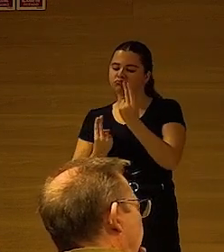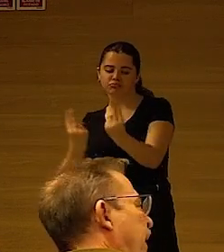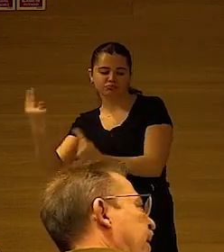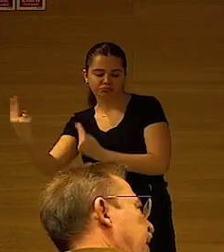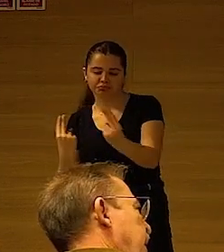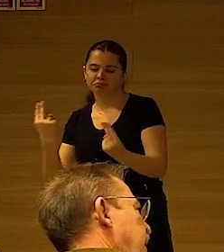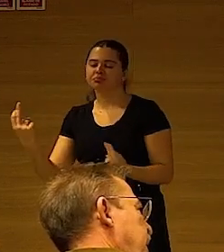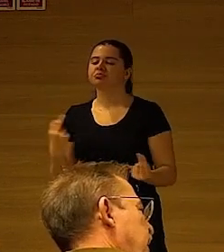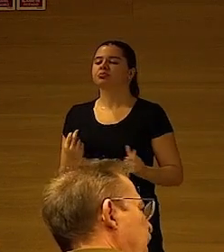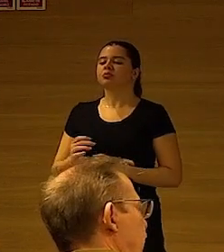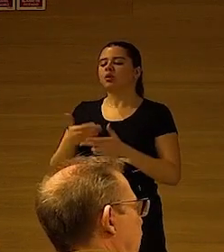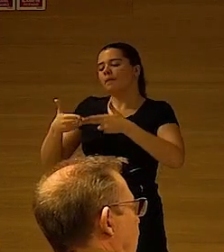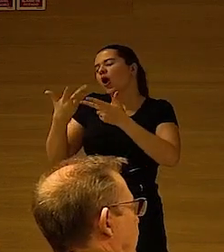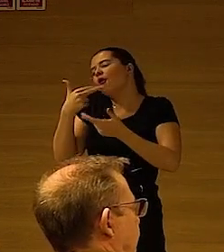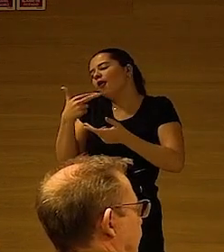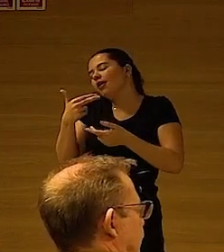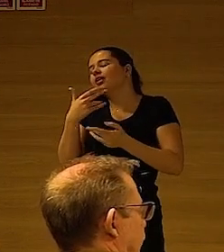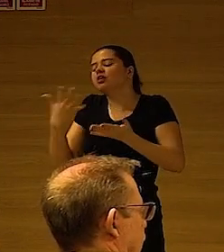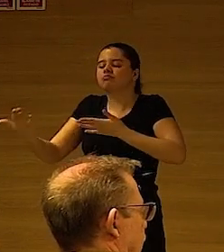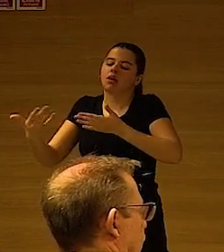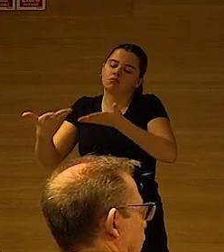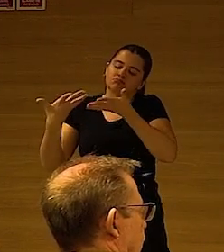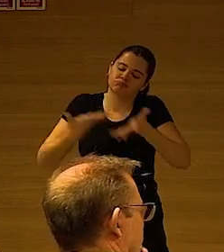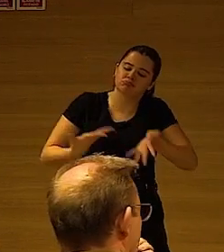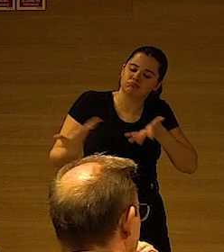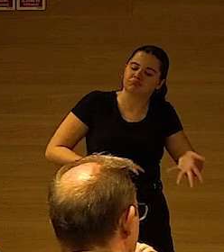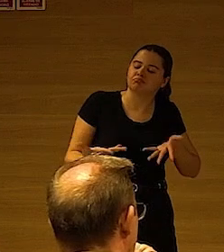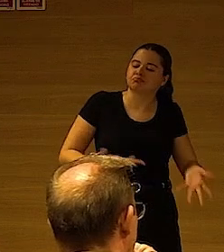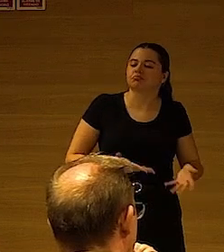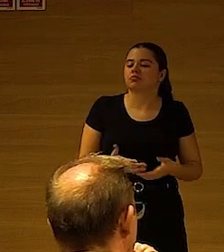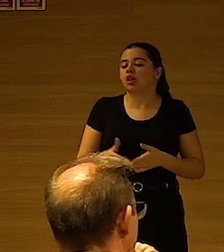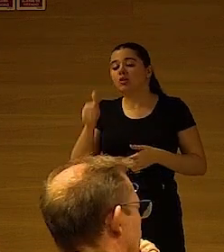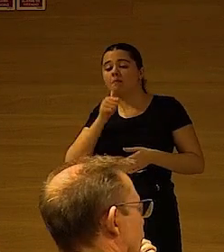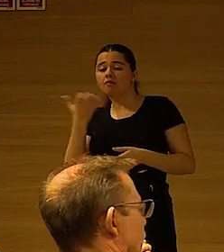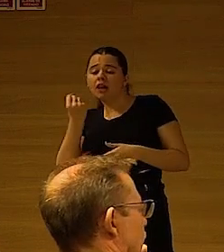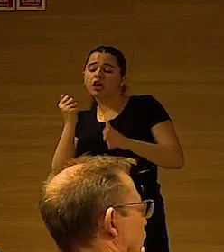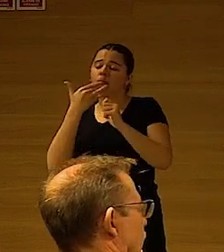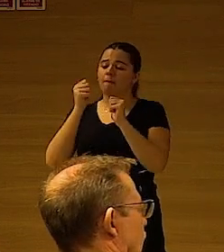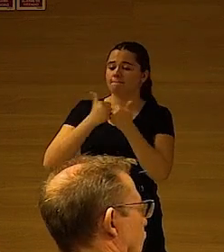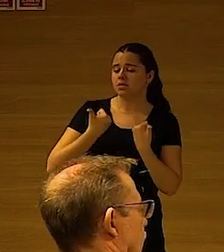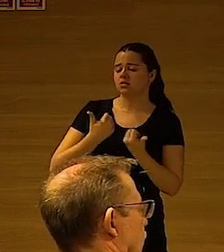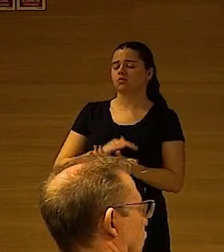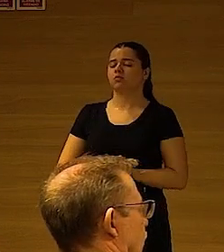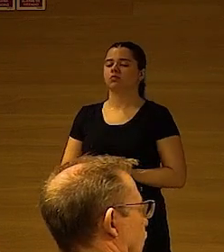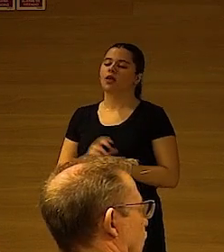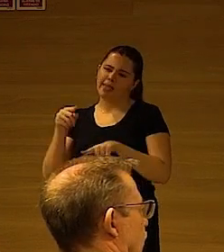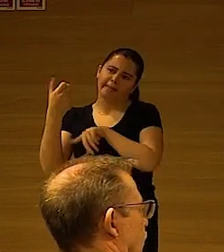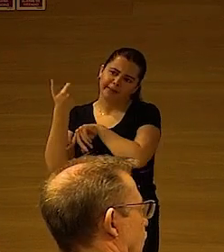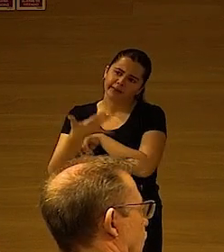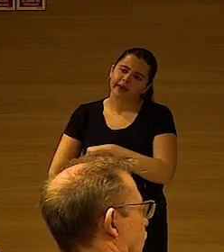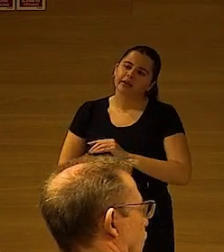vindo, aqueles barquinhos coloridos e tal, iam chegando, faziam um filho, tomavam leite, comiam pão, porque eles vinham de